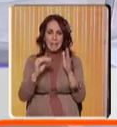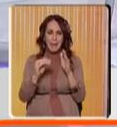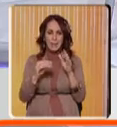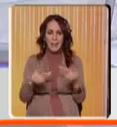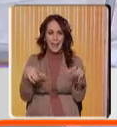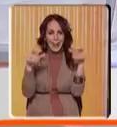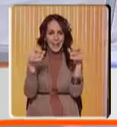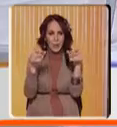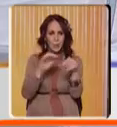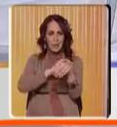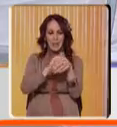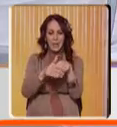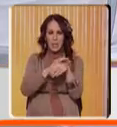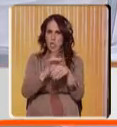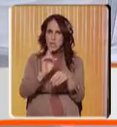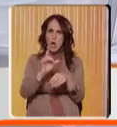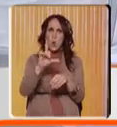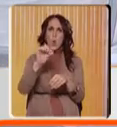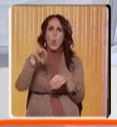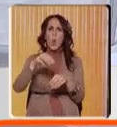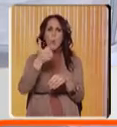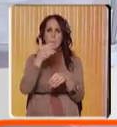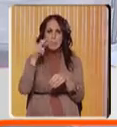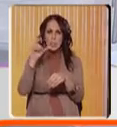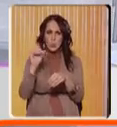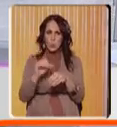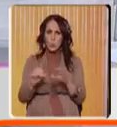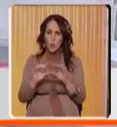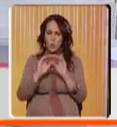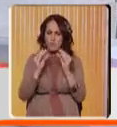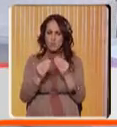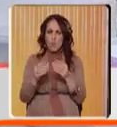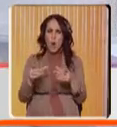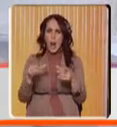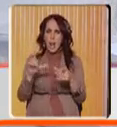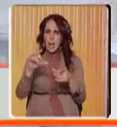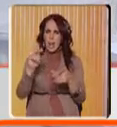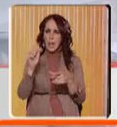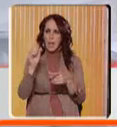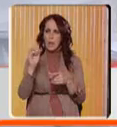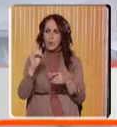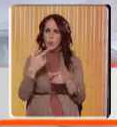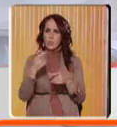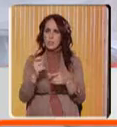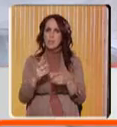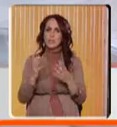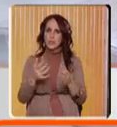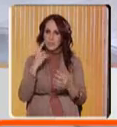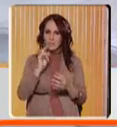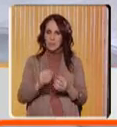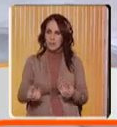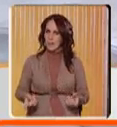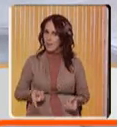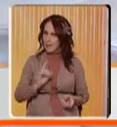Sim, sim. Portanto... Há pessoas que dizem, não, lombinhos de caranguejo. Daí a essência. E de lagosta. E de lagosta. É lagosta. Também já vi lombinhos de